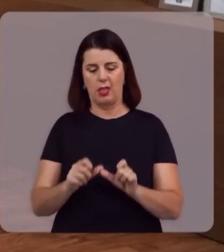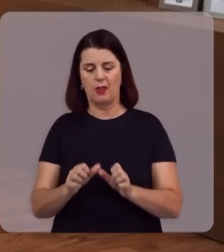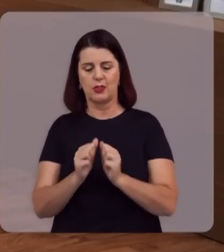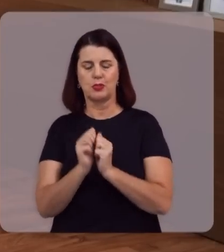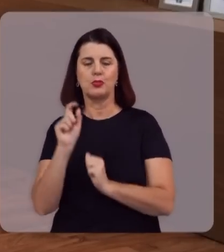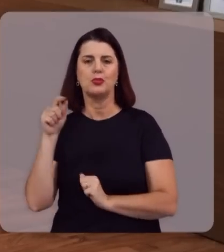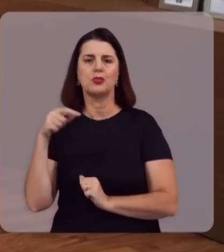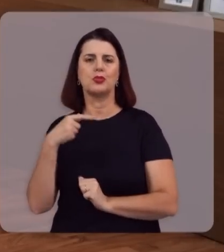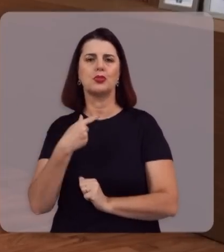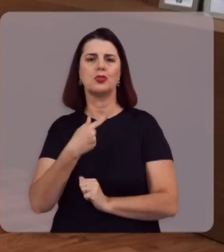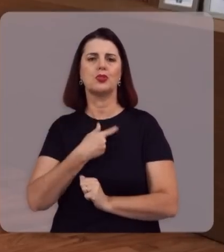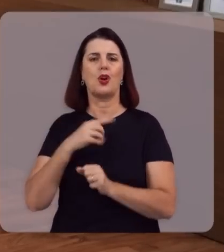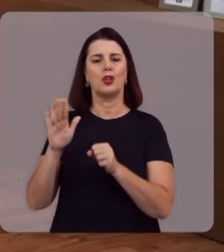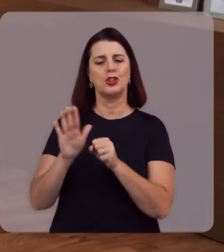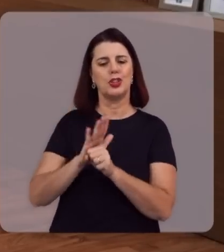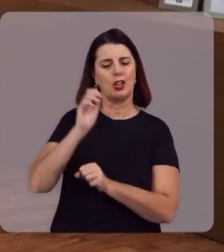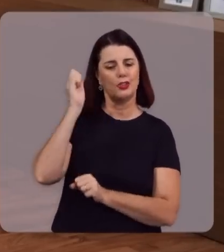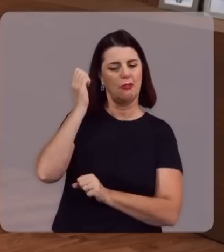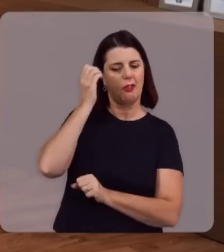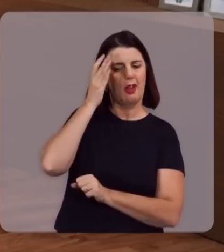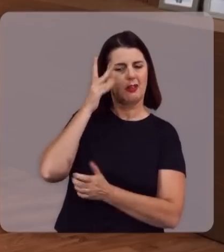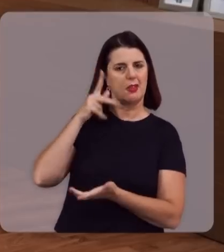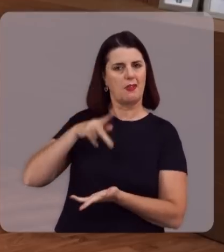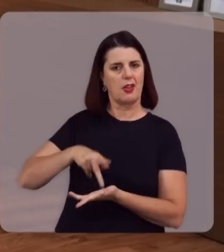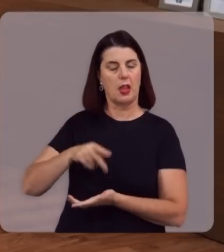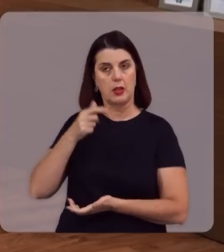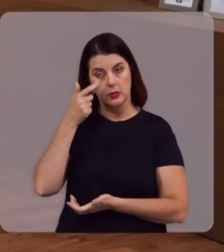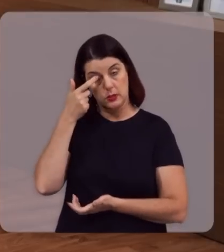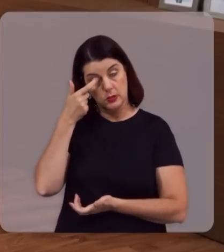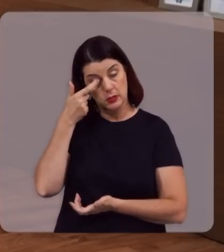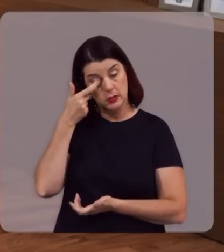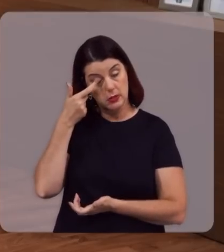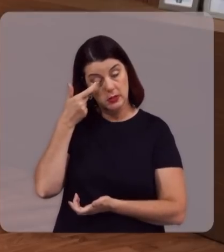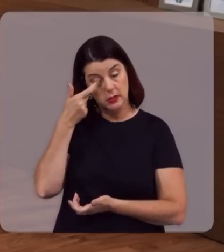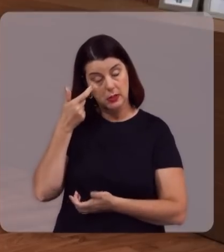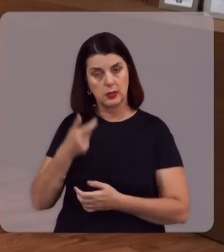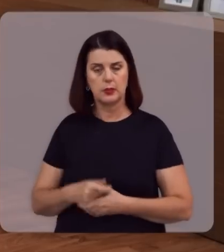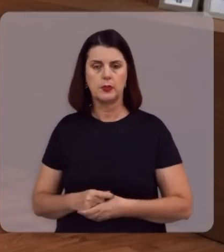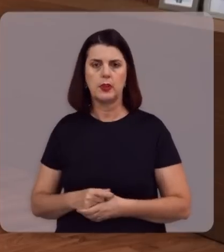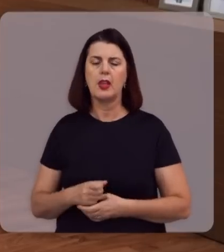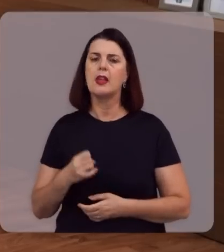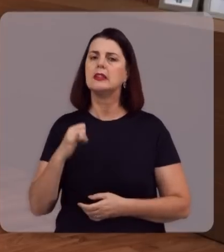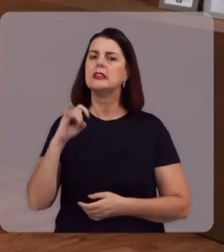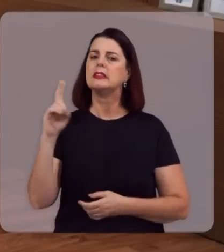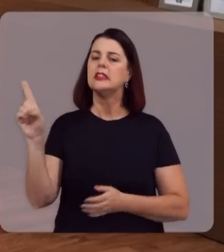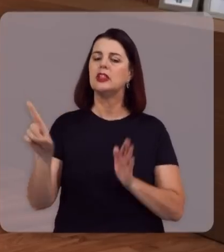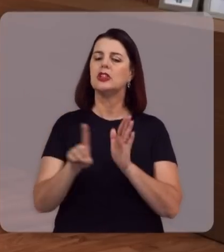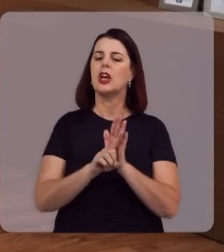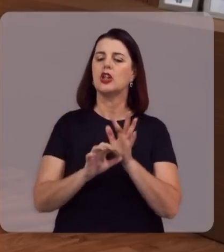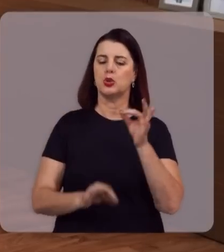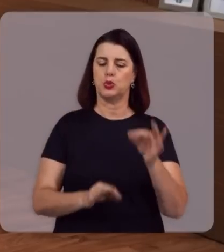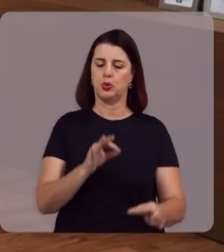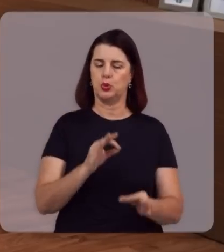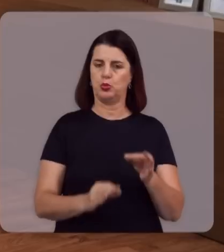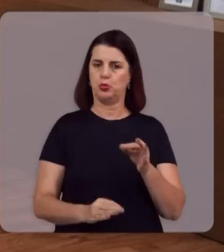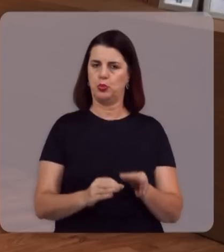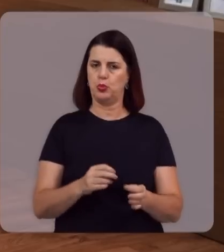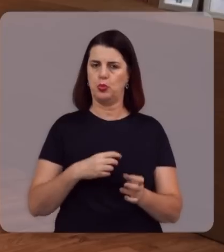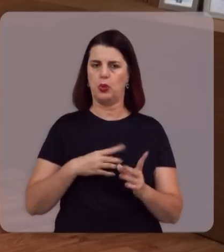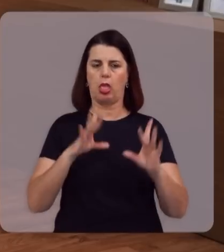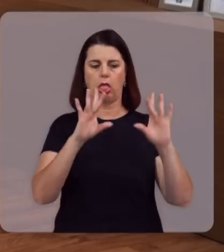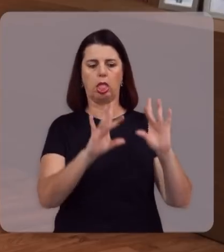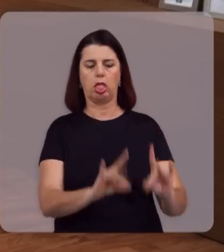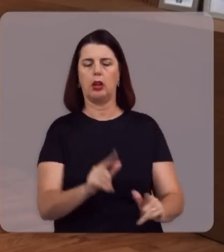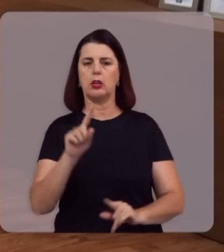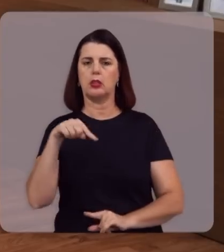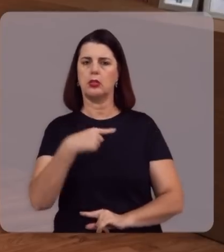nós cheio de graça e de verdade. Se ele tivesse vindo cheio de juízo e justiça, ele nos